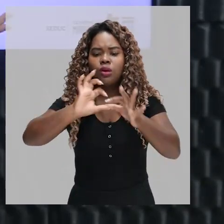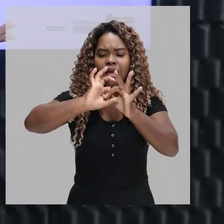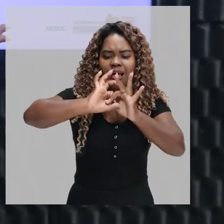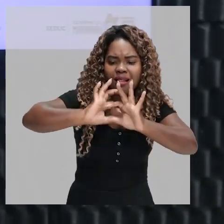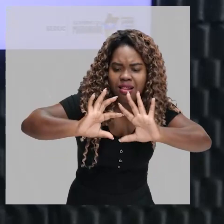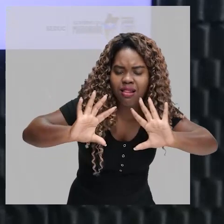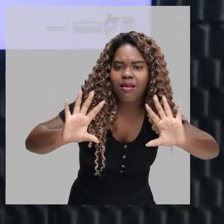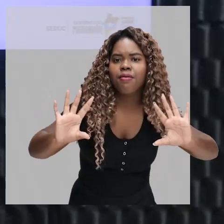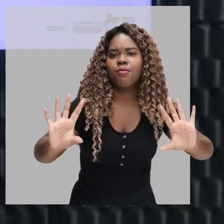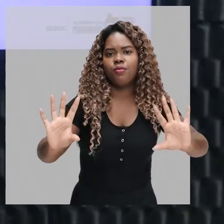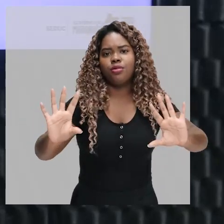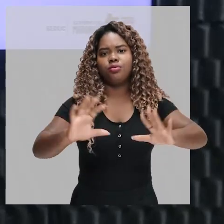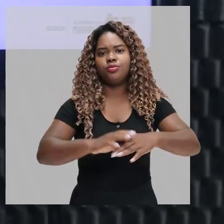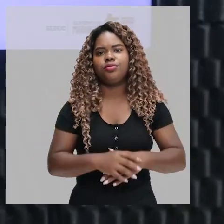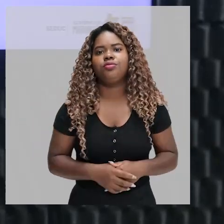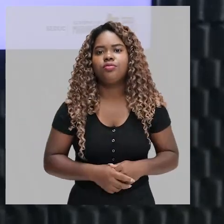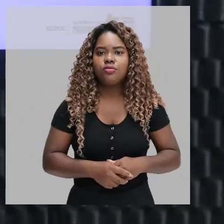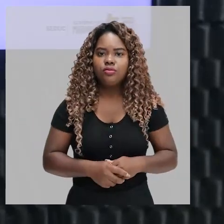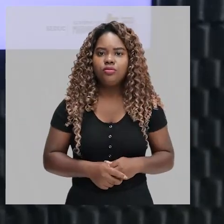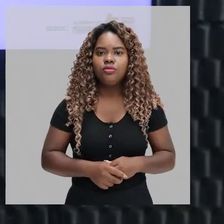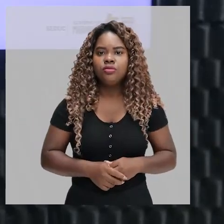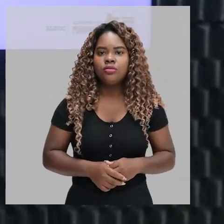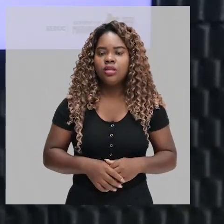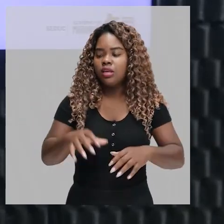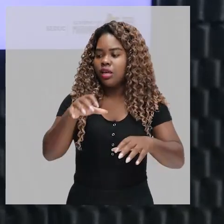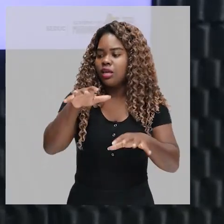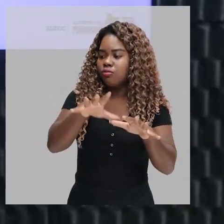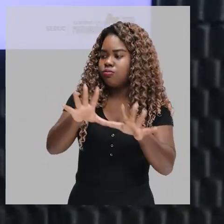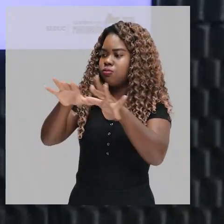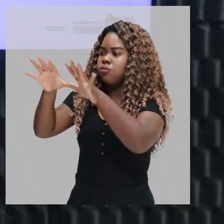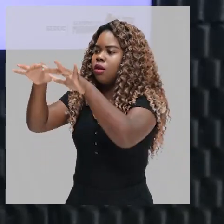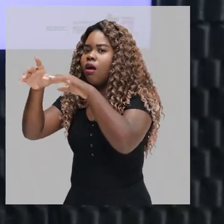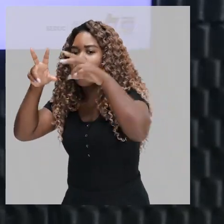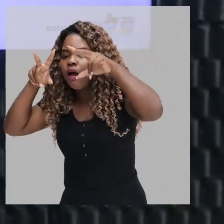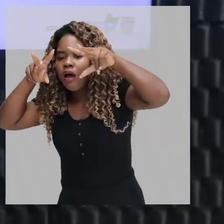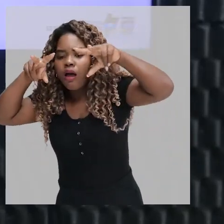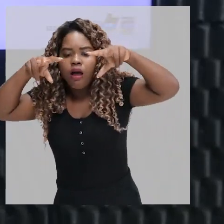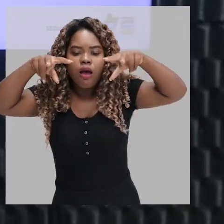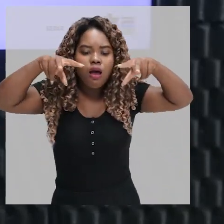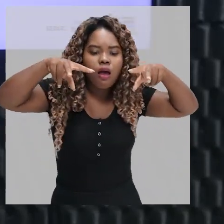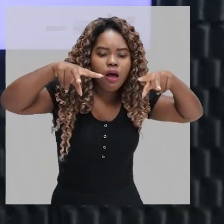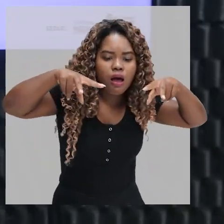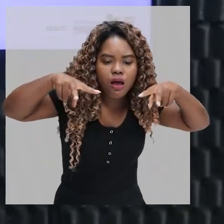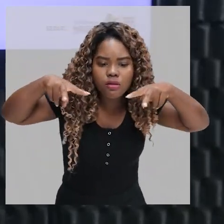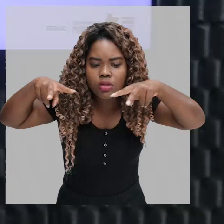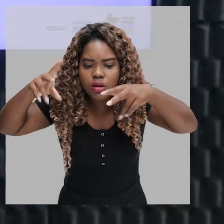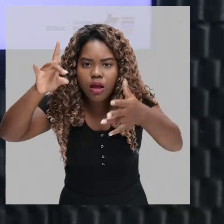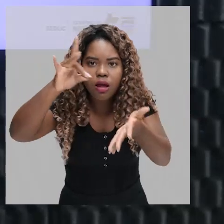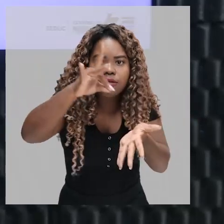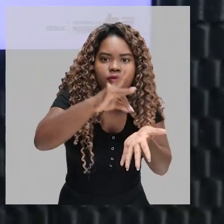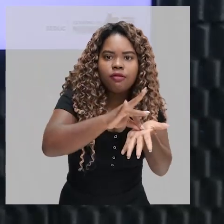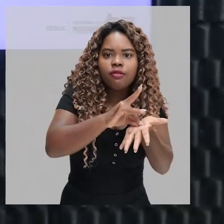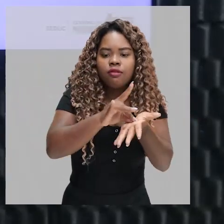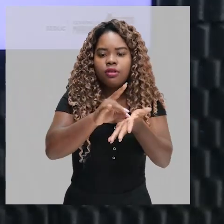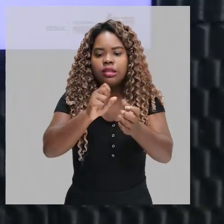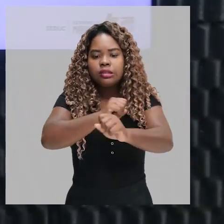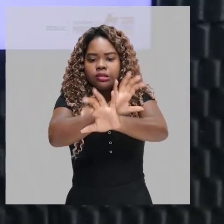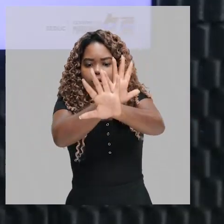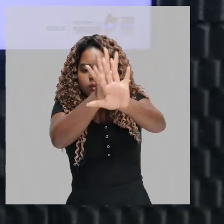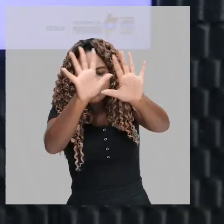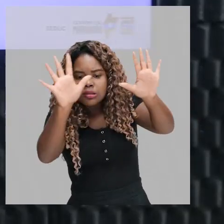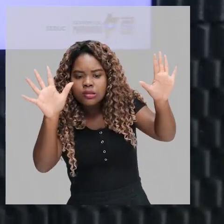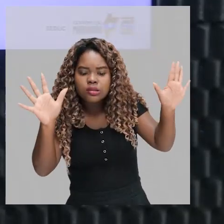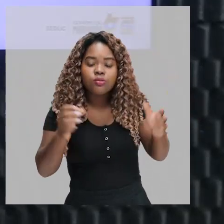é estar né lá em cima tendo uma visão da realidade uma visão Ampla por isso que